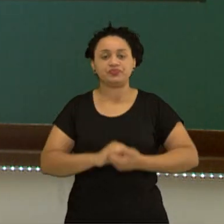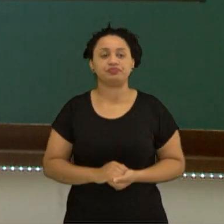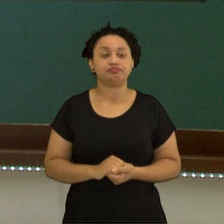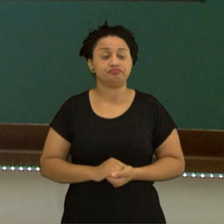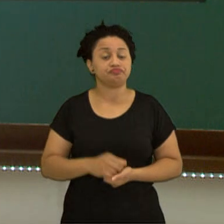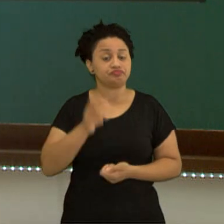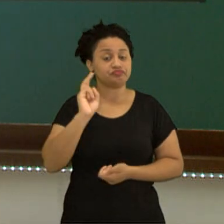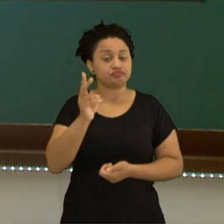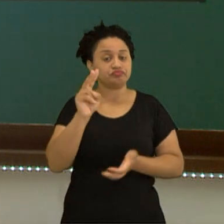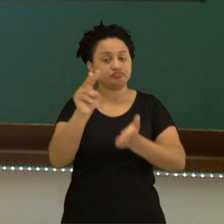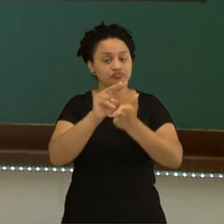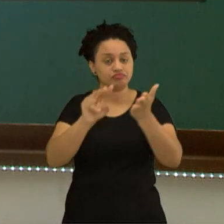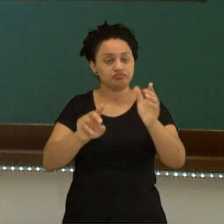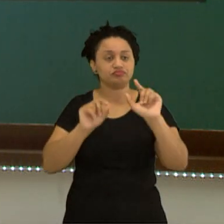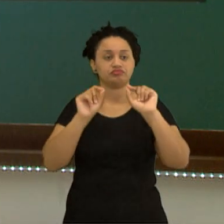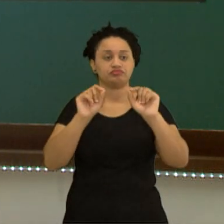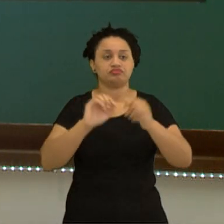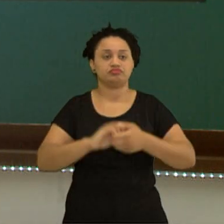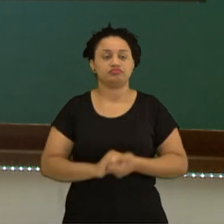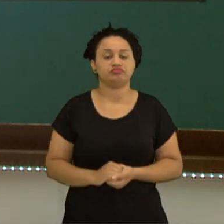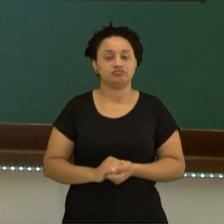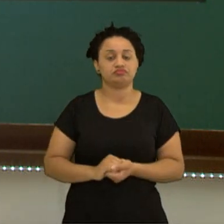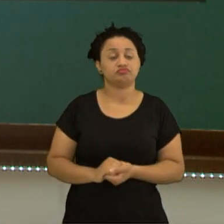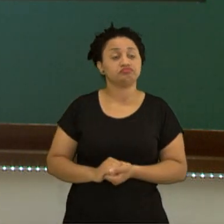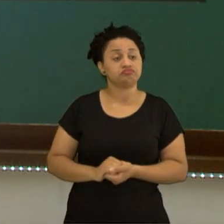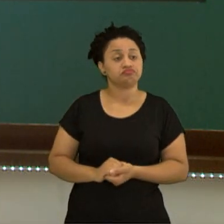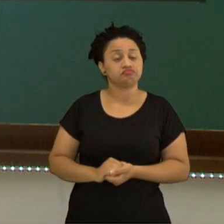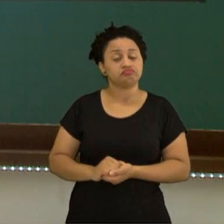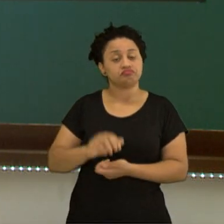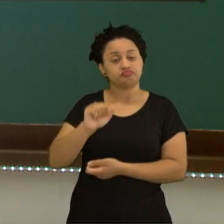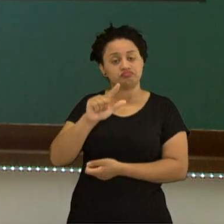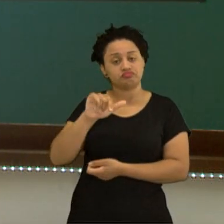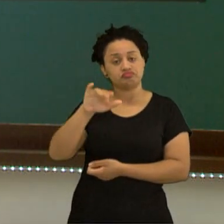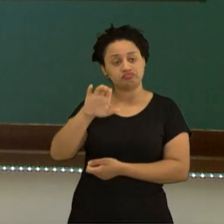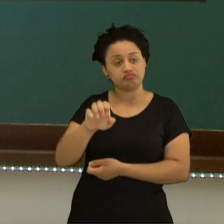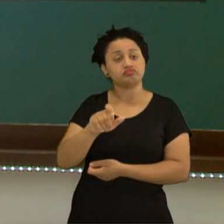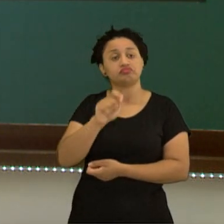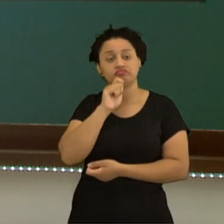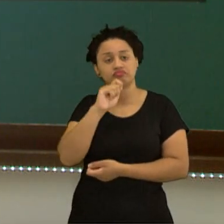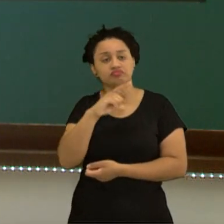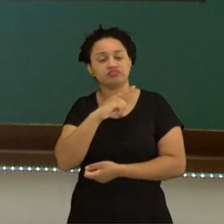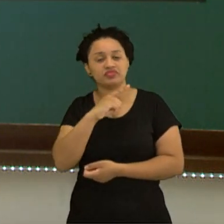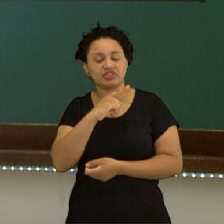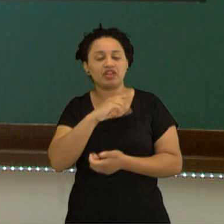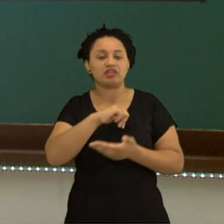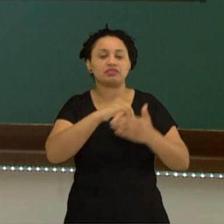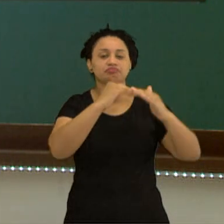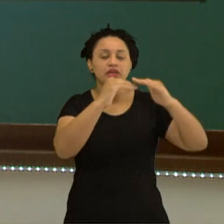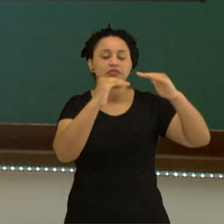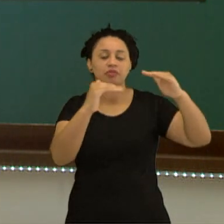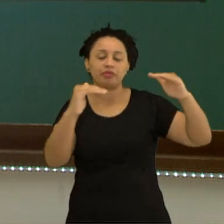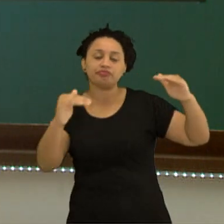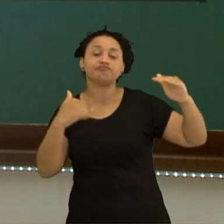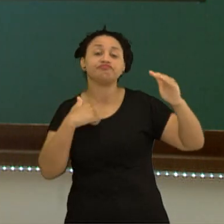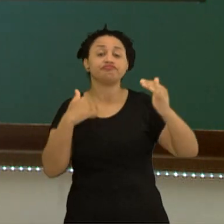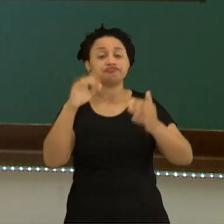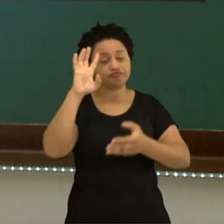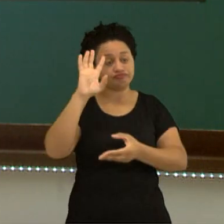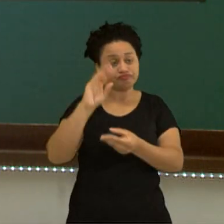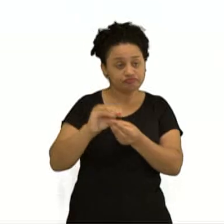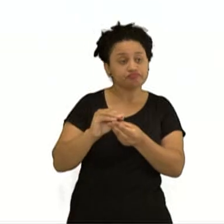Seguindo com a nossa leitura, camadas. Alice tem ainda muitas camadas de